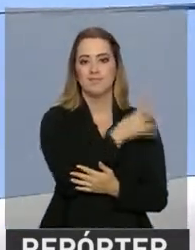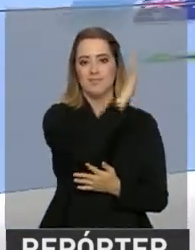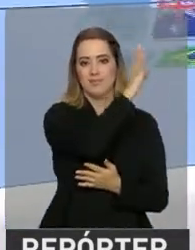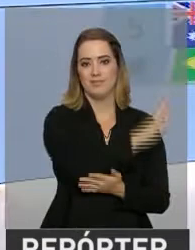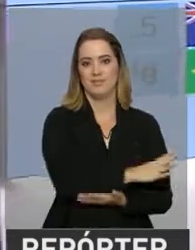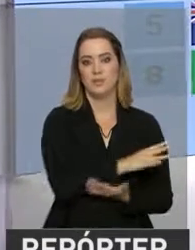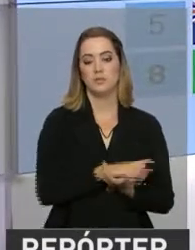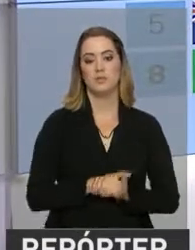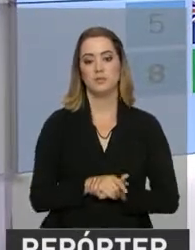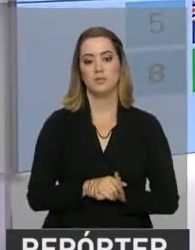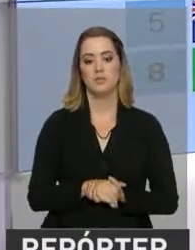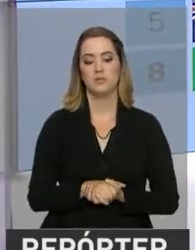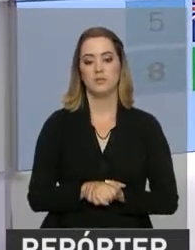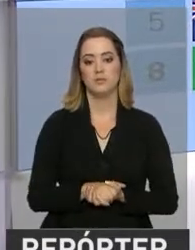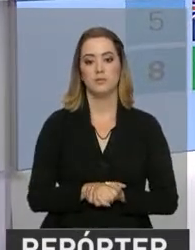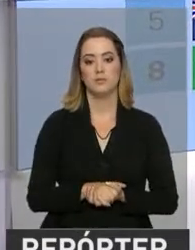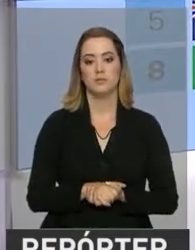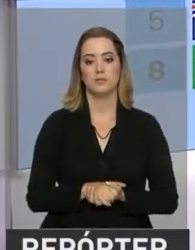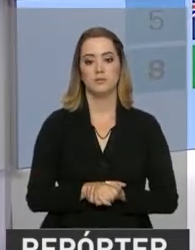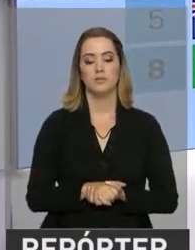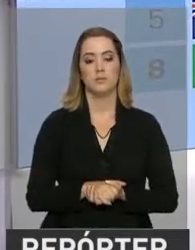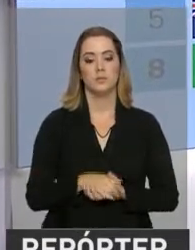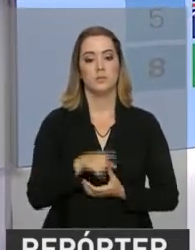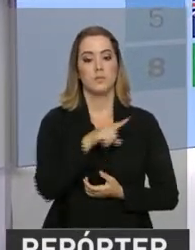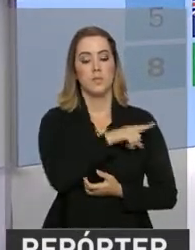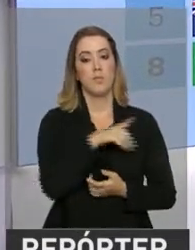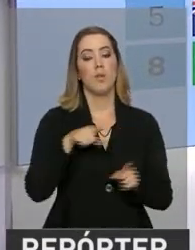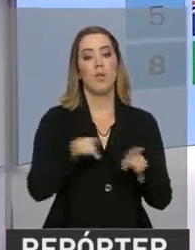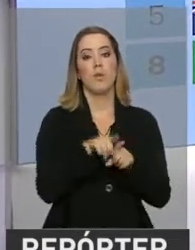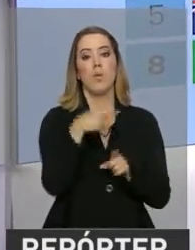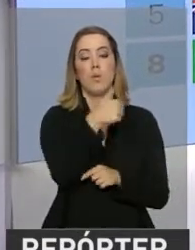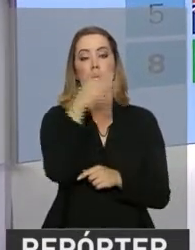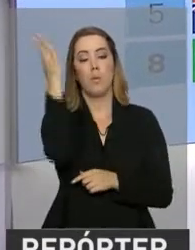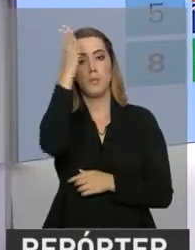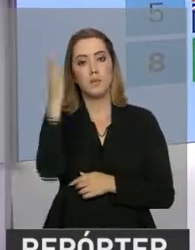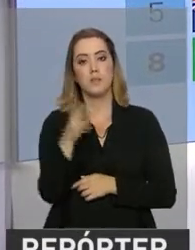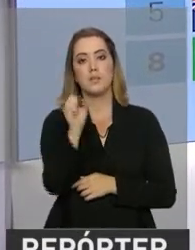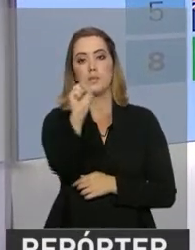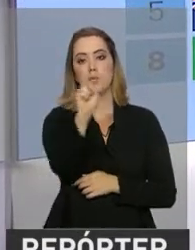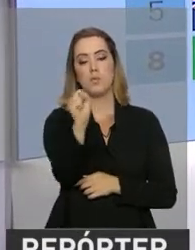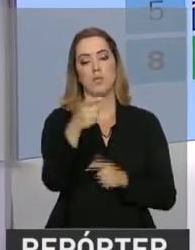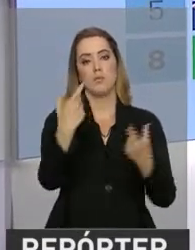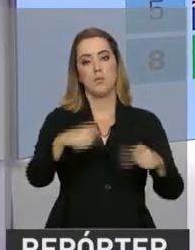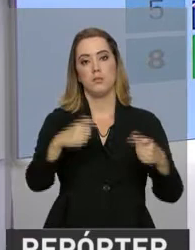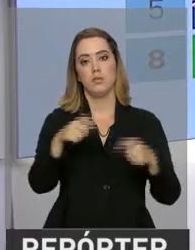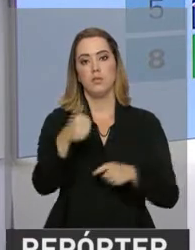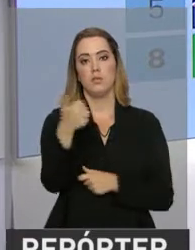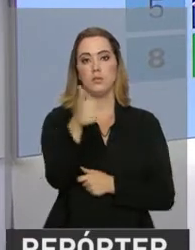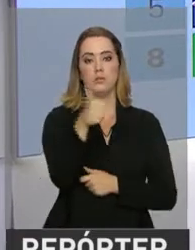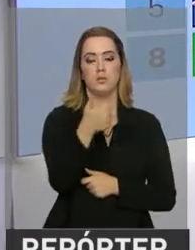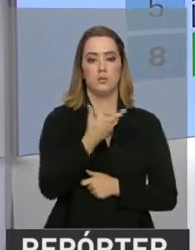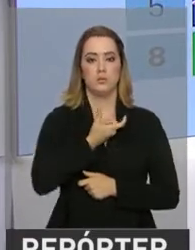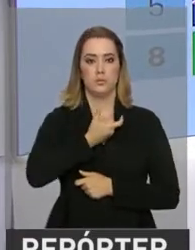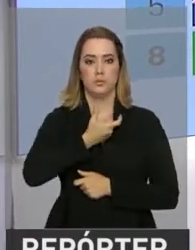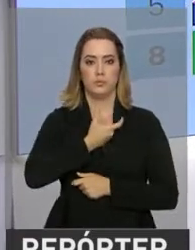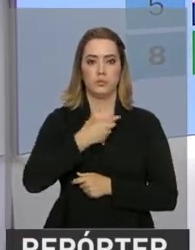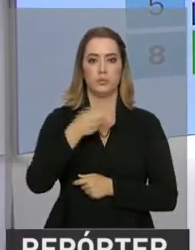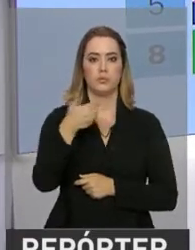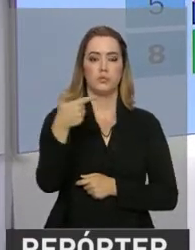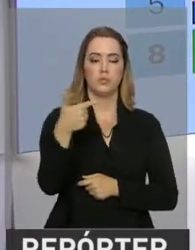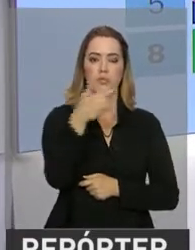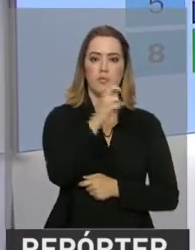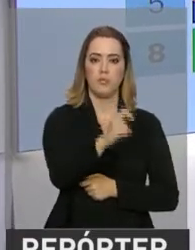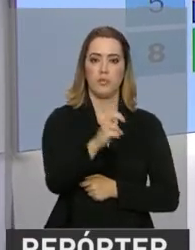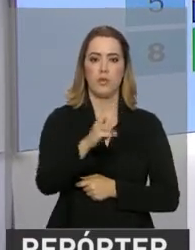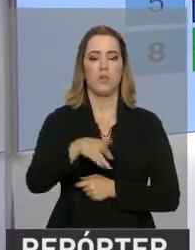jogos paralímpicos Rio 2016 Brasil está na oitava posição com 11 medalhas de ouro 25 de prata